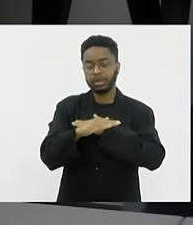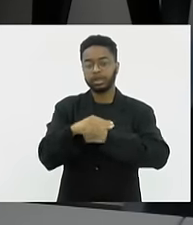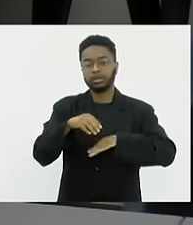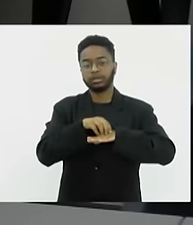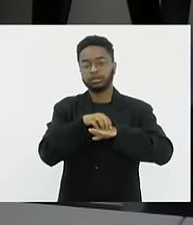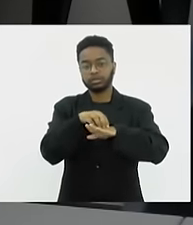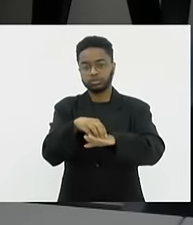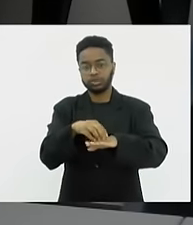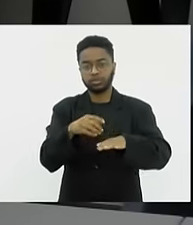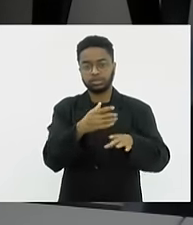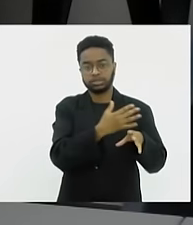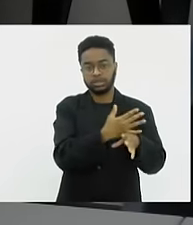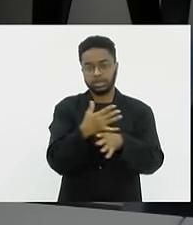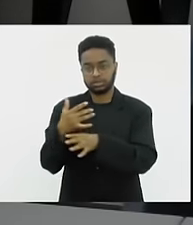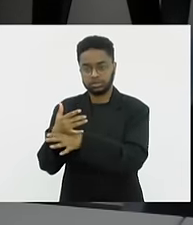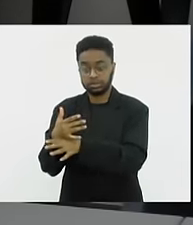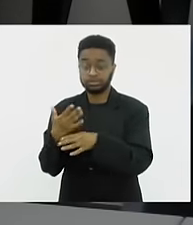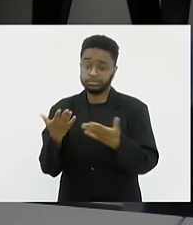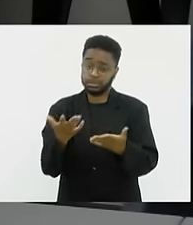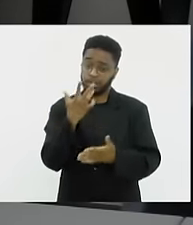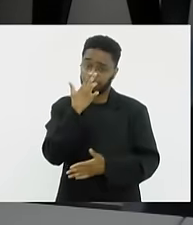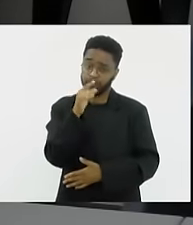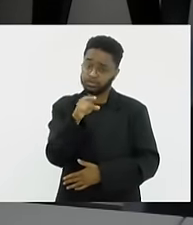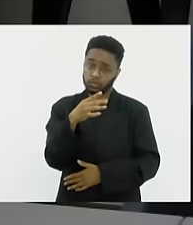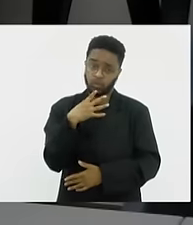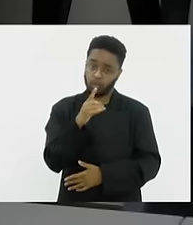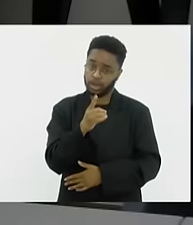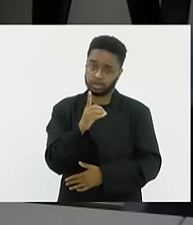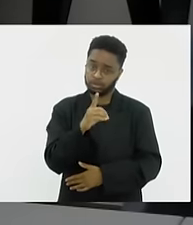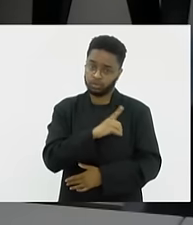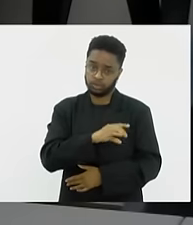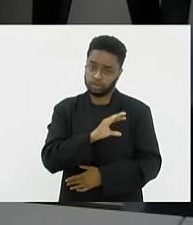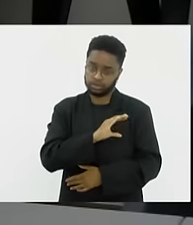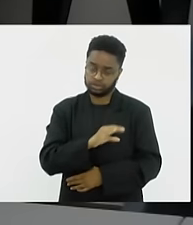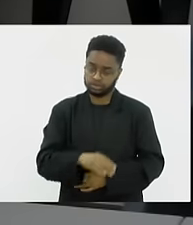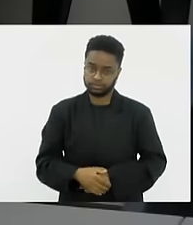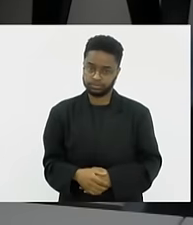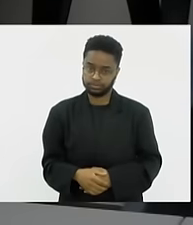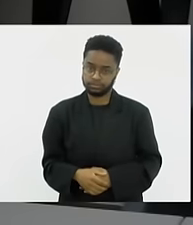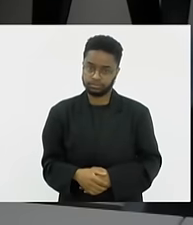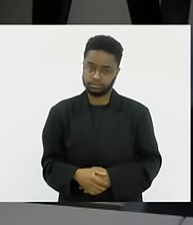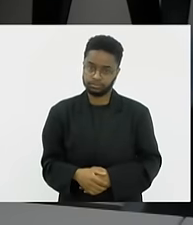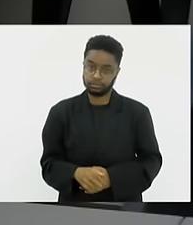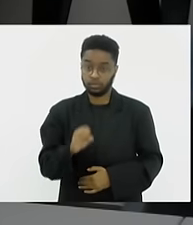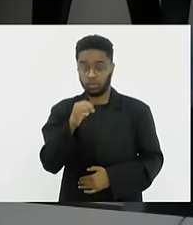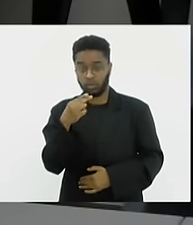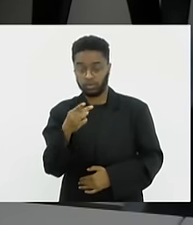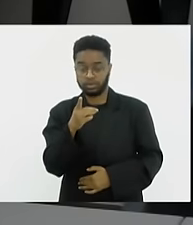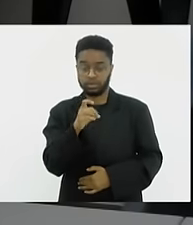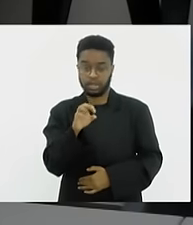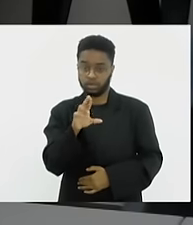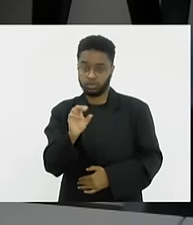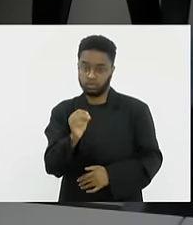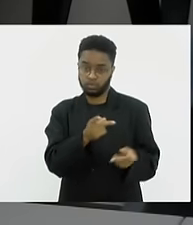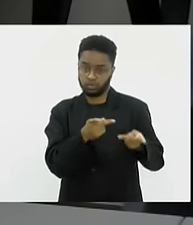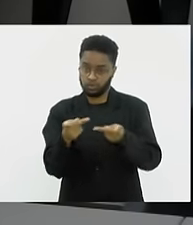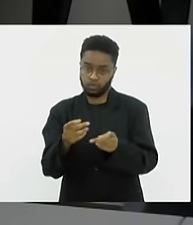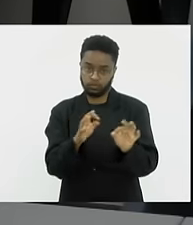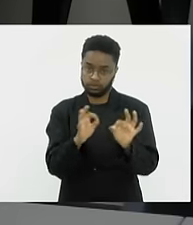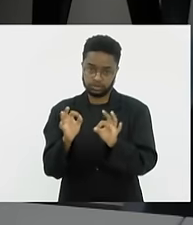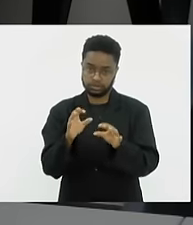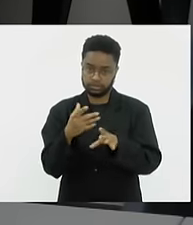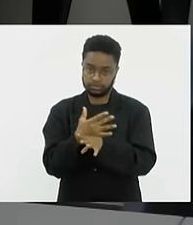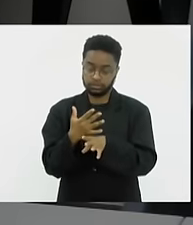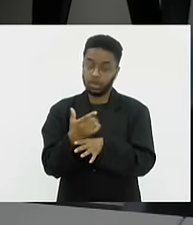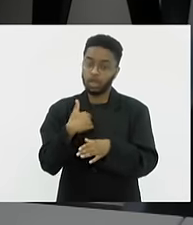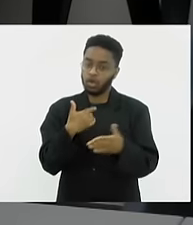passageiro. Então, pelo jeito, o senhor não conhece Duque de Caxias. Ou, pelo menos, o Detro não passa lá. Eu convido